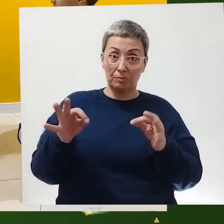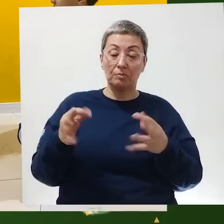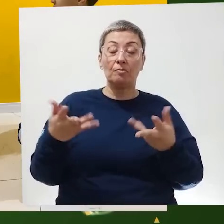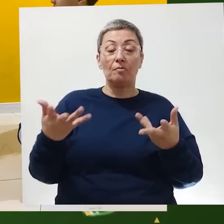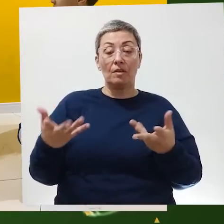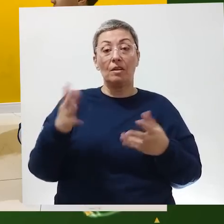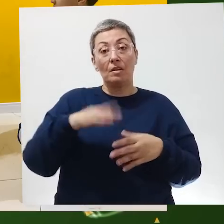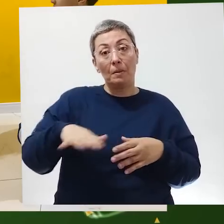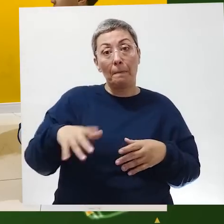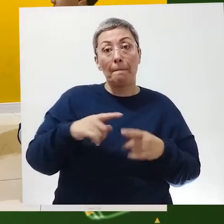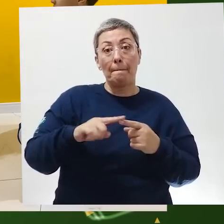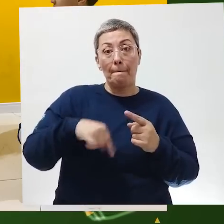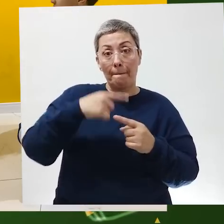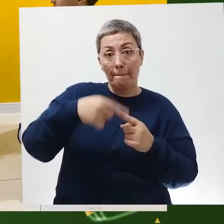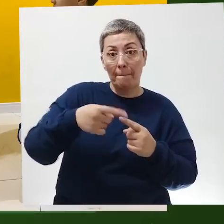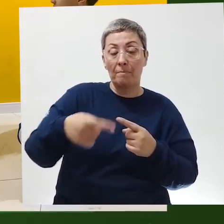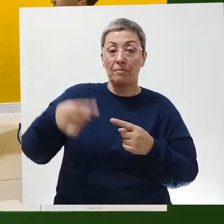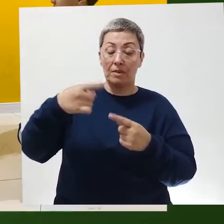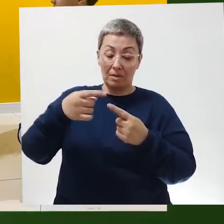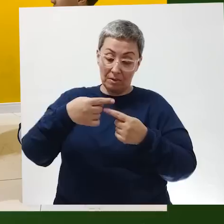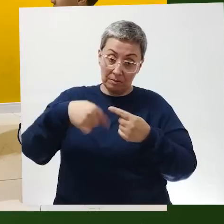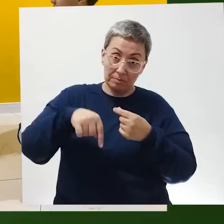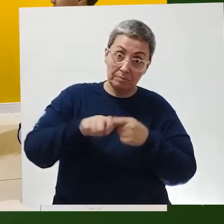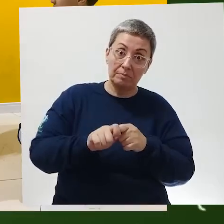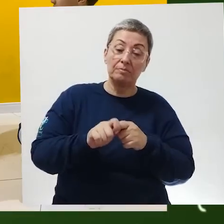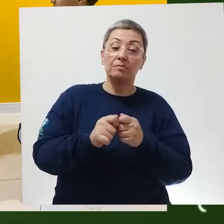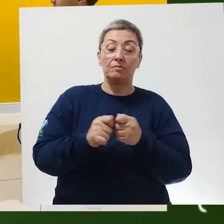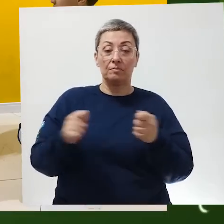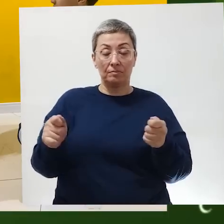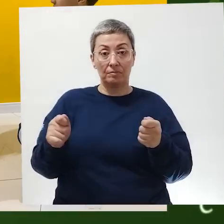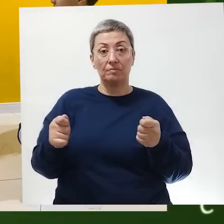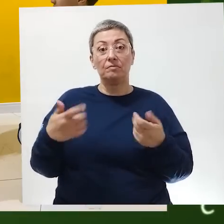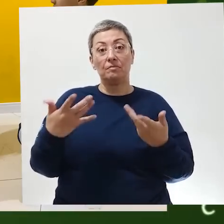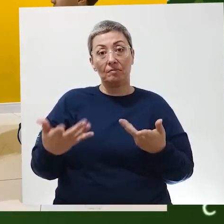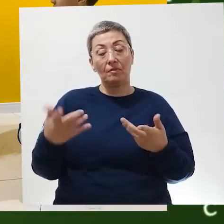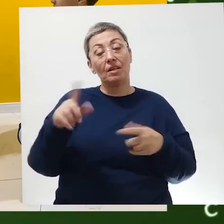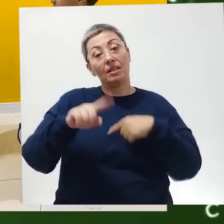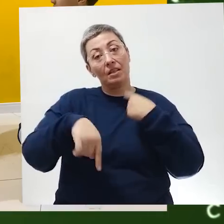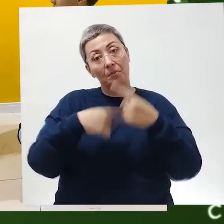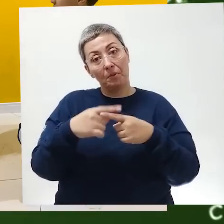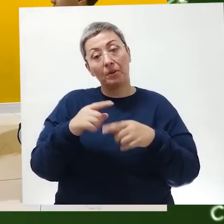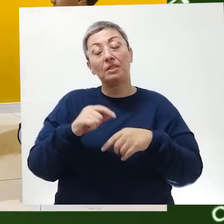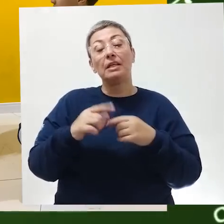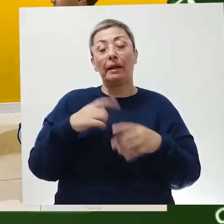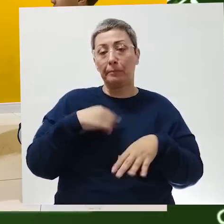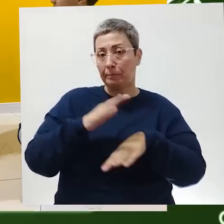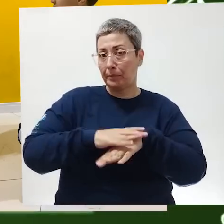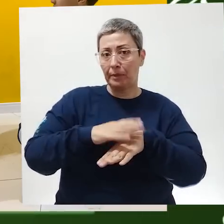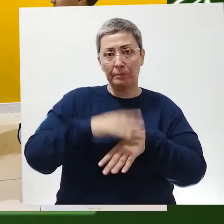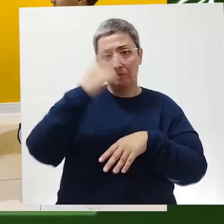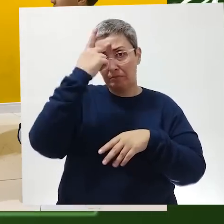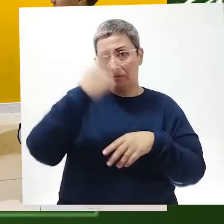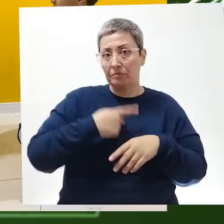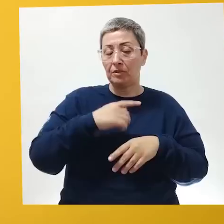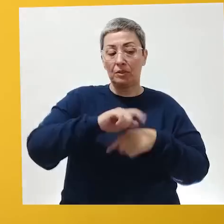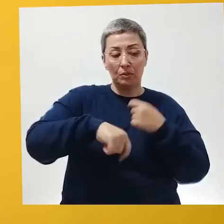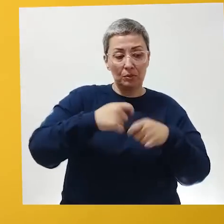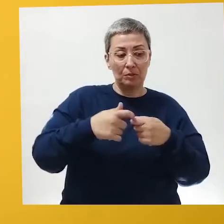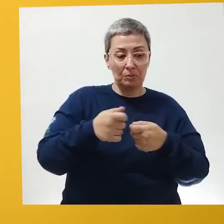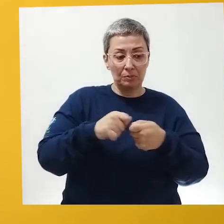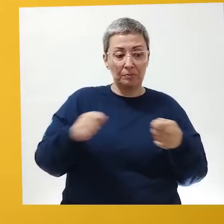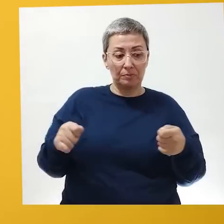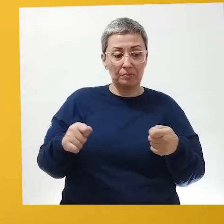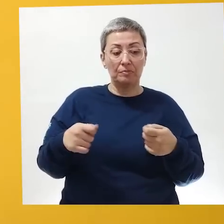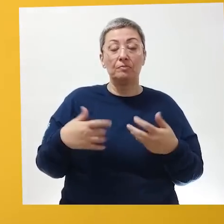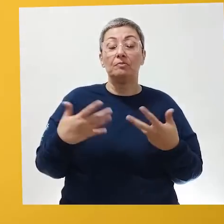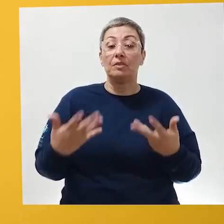A criança faz as orelhinhas, eu passo por dentro e ela já puxa. Até que depois ela faz as orelhas, ela passa por dentro e ela